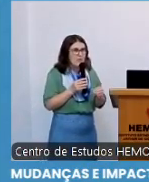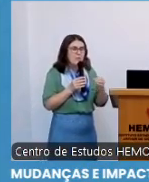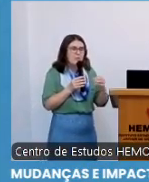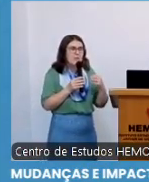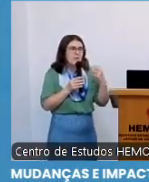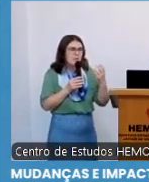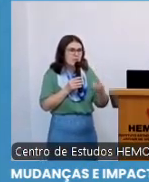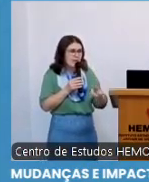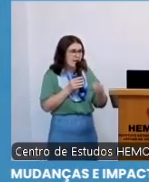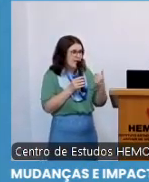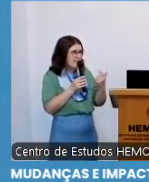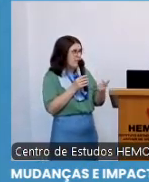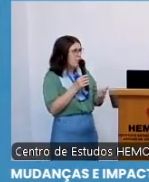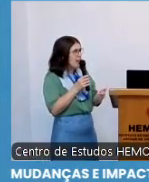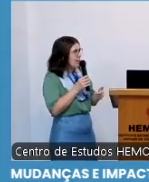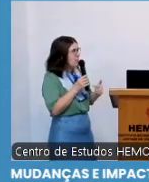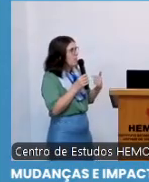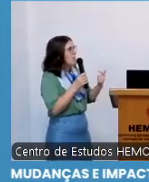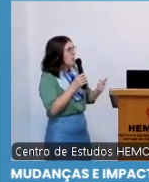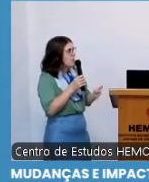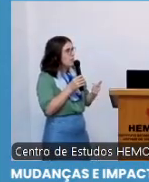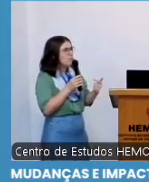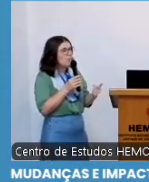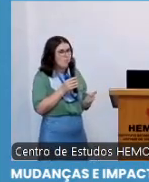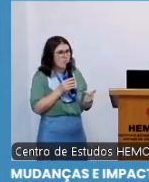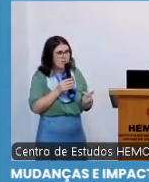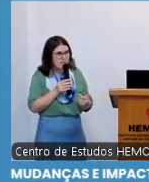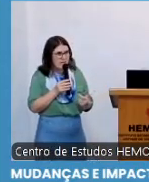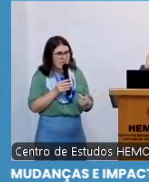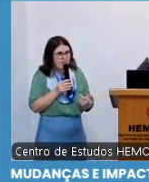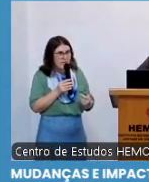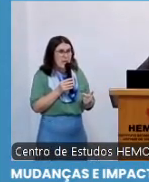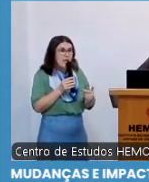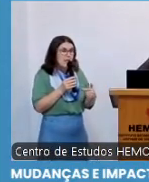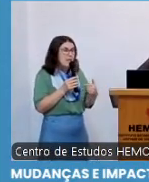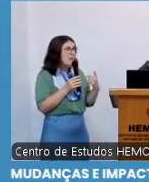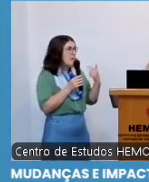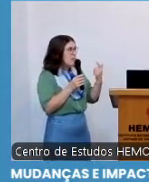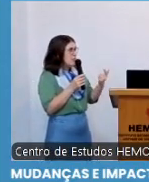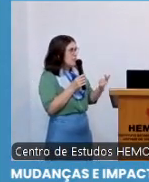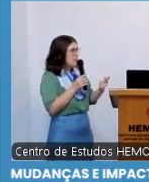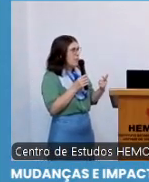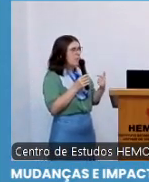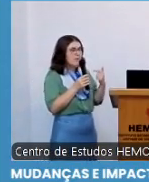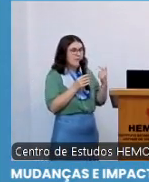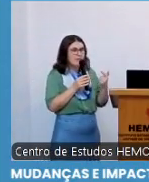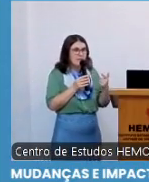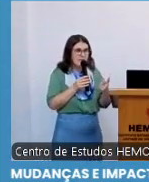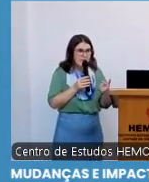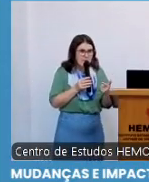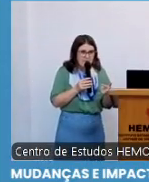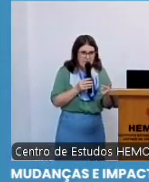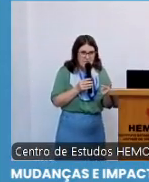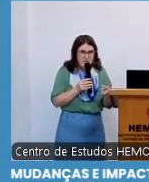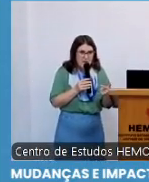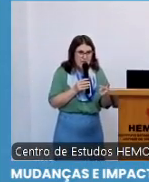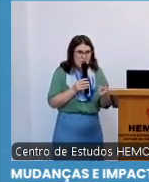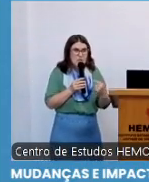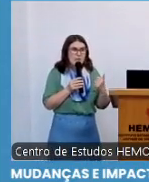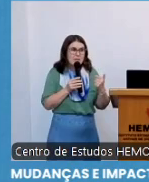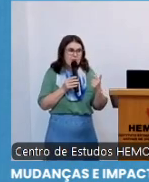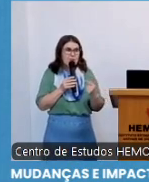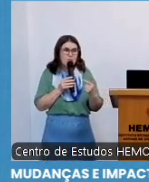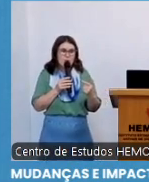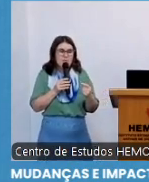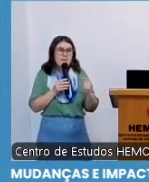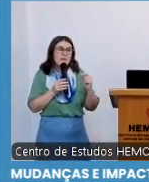estudo. Isso tem que já estar assegurado e dito como vai ser. E a instituição ela tem que estar ciente,